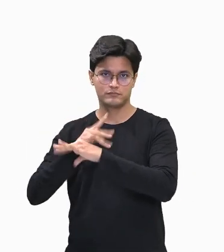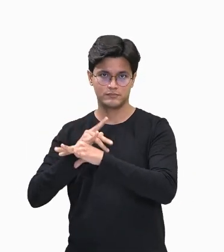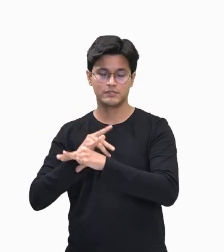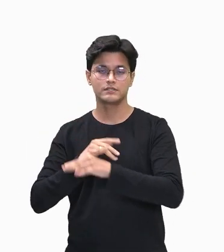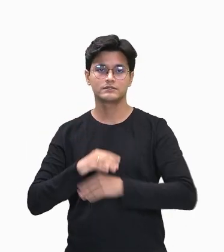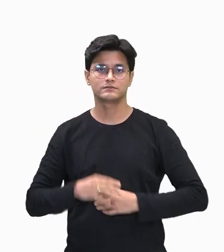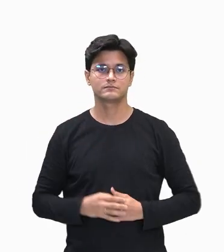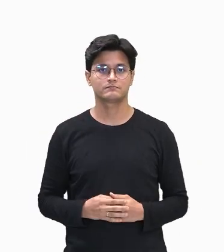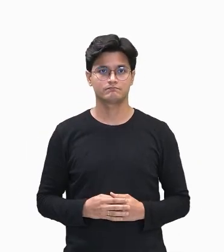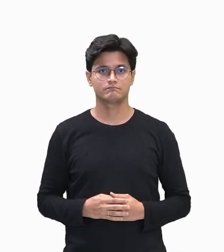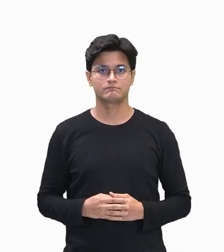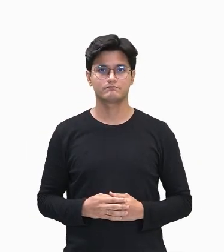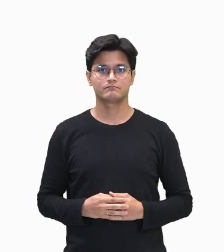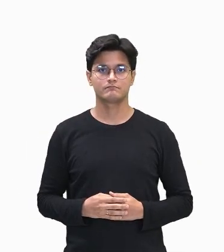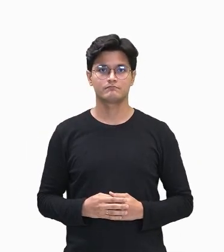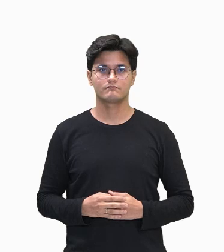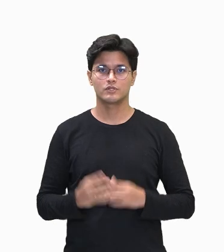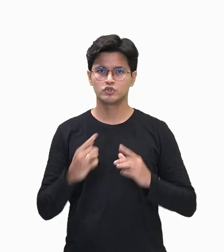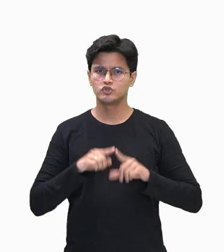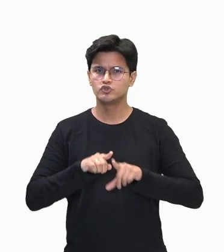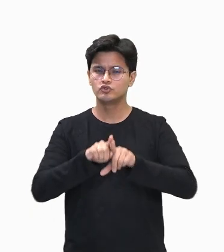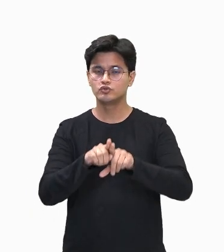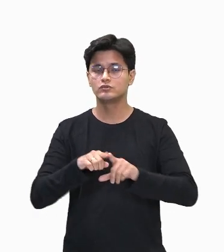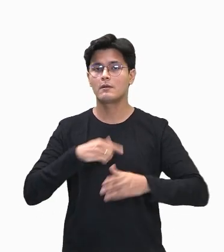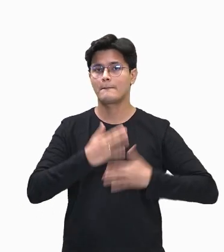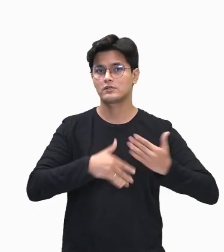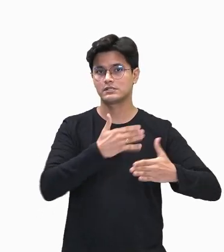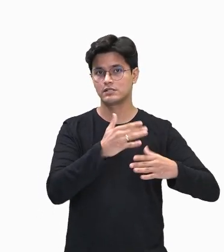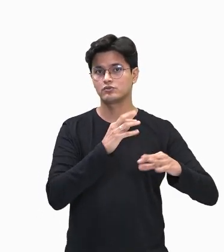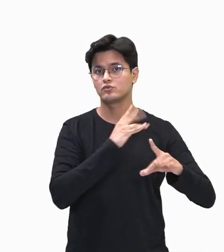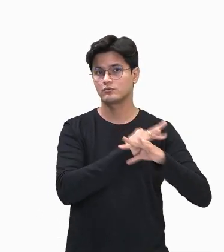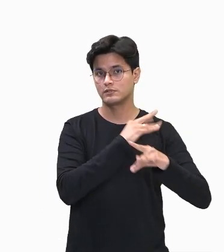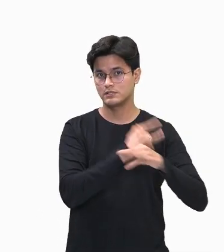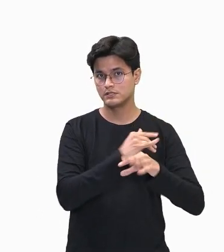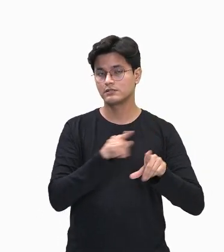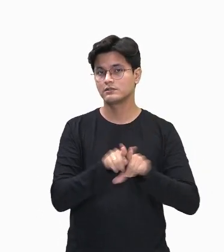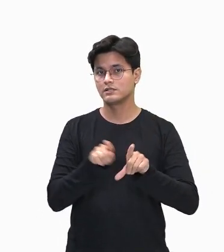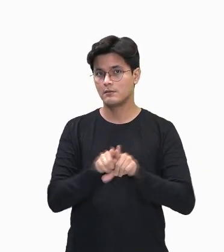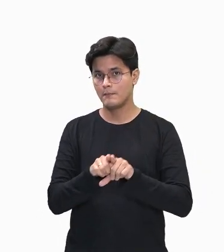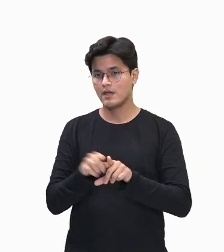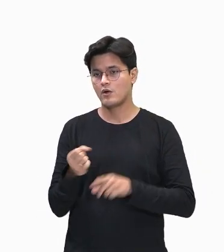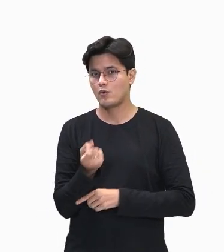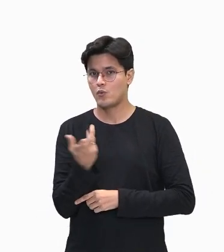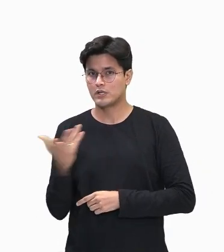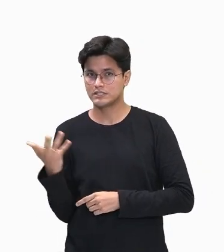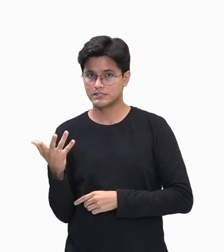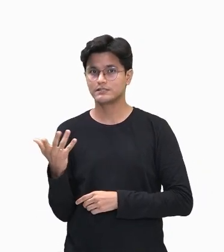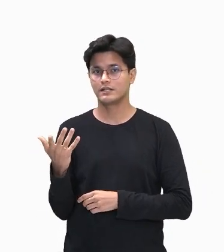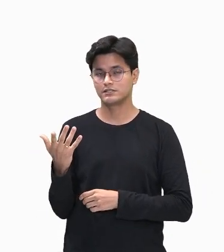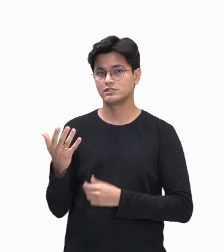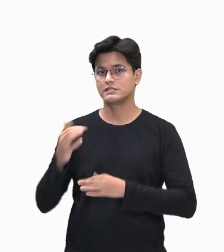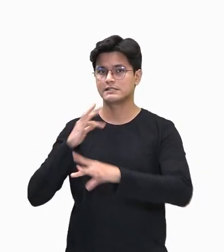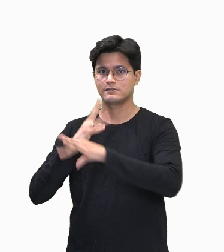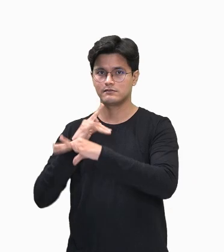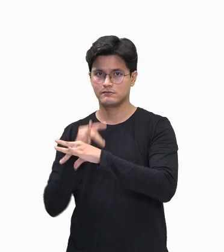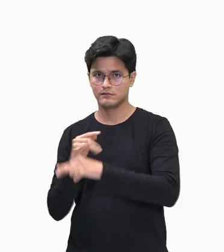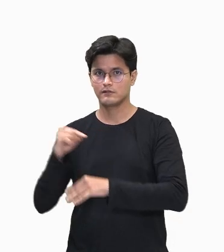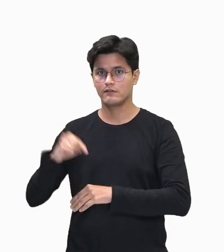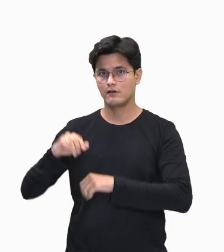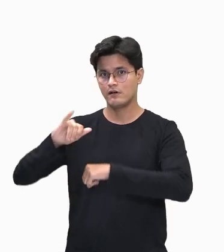acompanhado desse processo de urbanização, nós temos também o aumento do número de cidades no nosso país, Nós temos